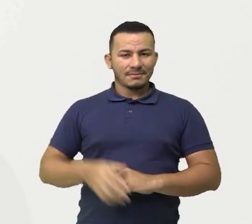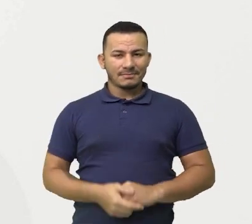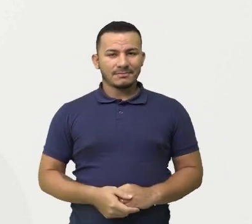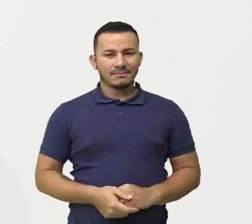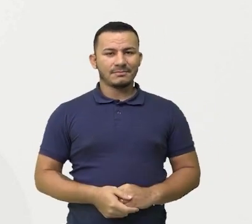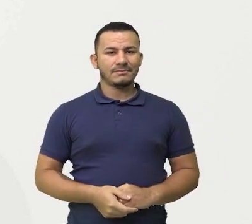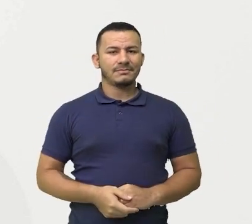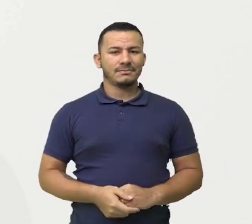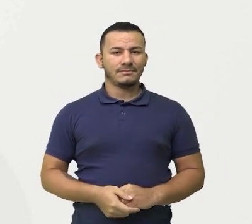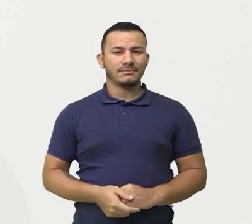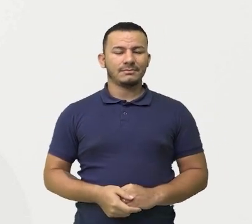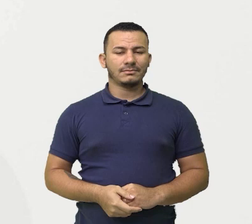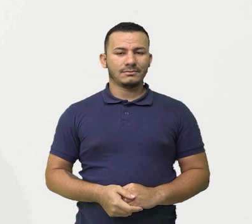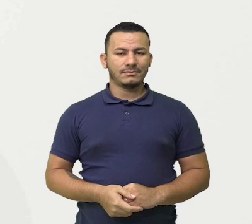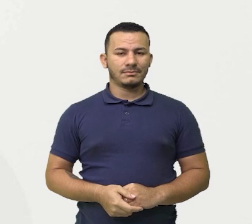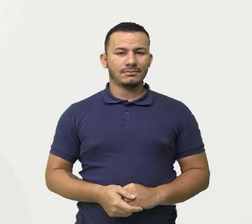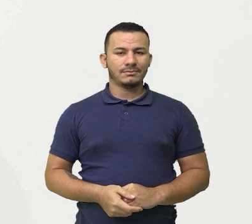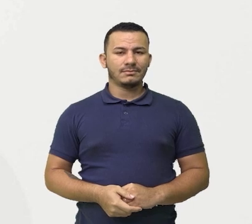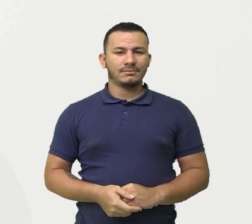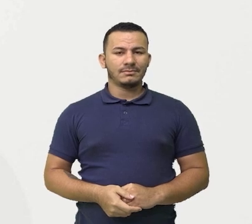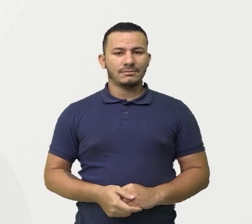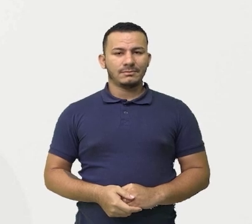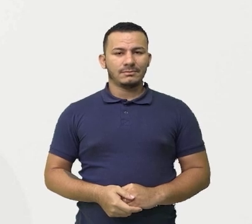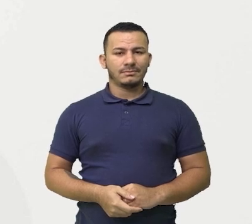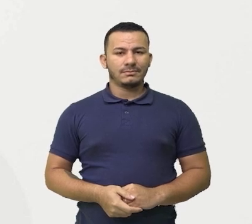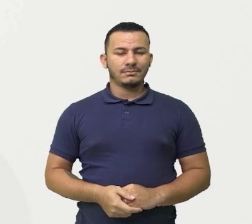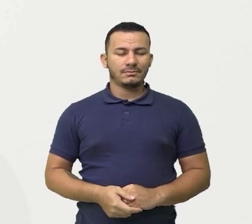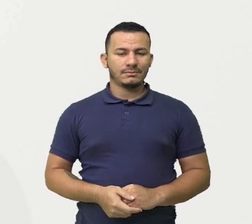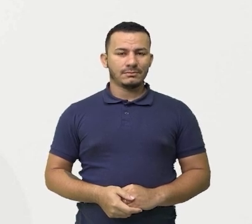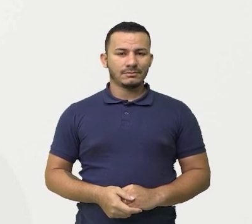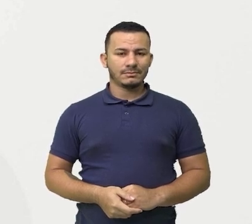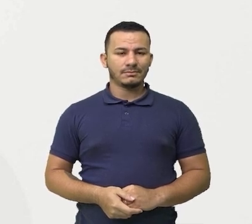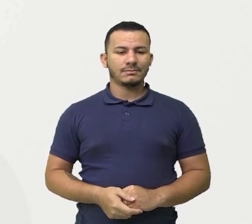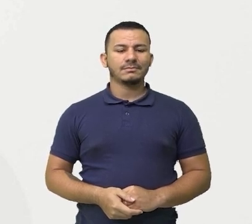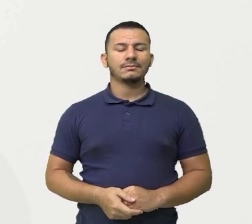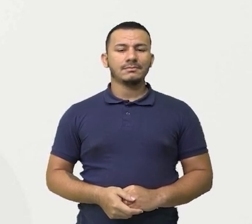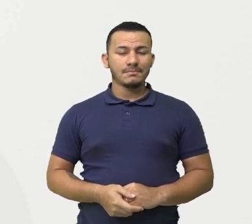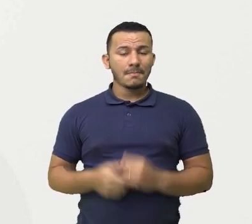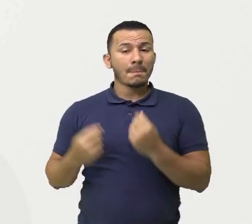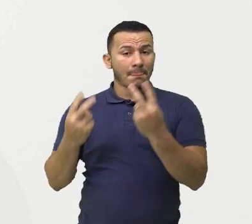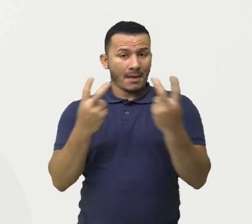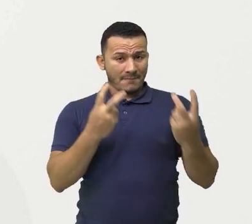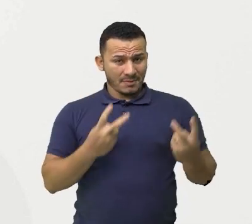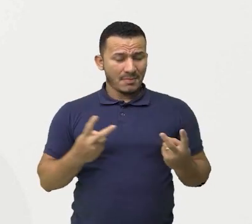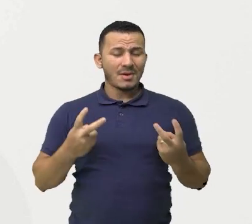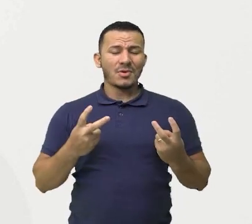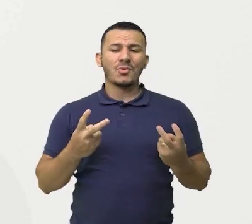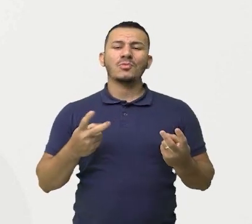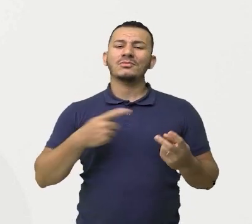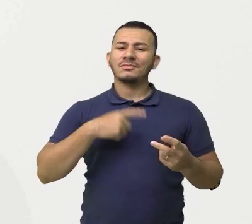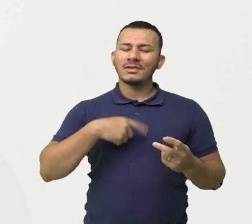R$54, ok? Então, alunos, aí a gente fez aí uma